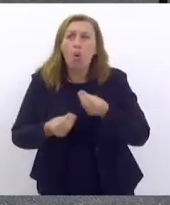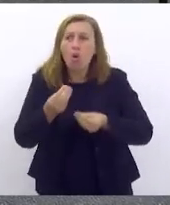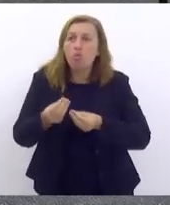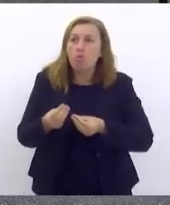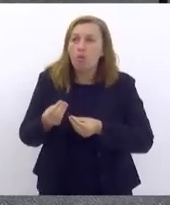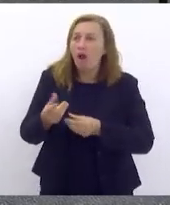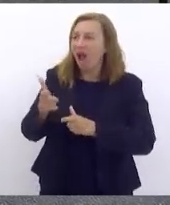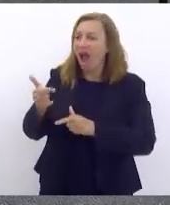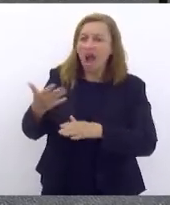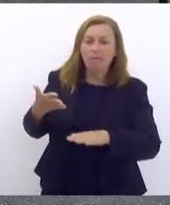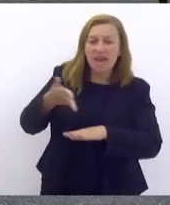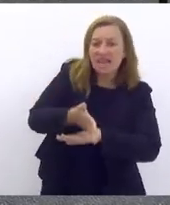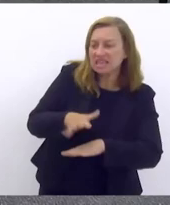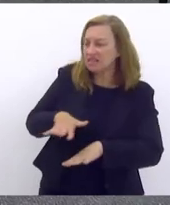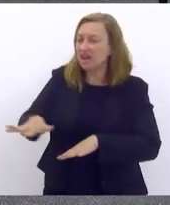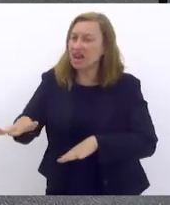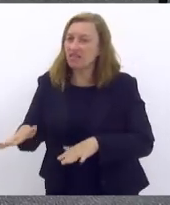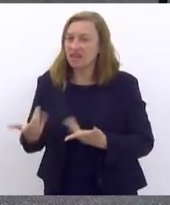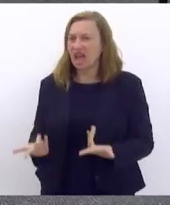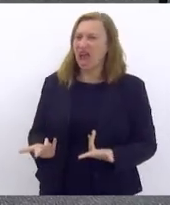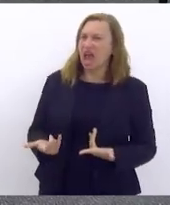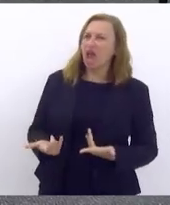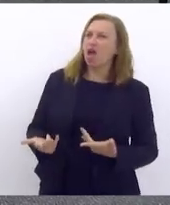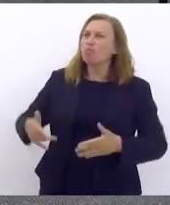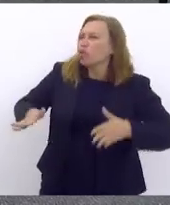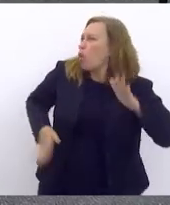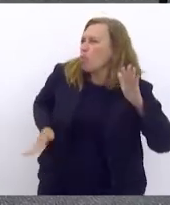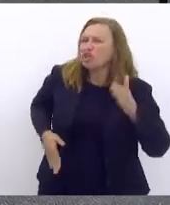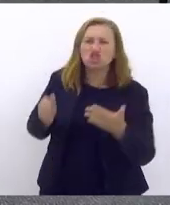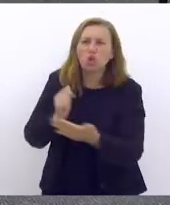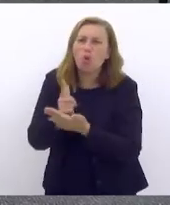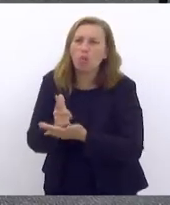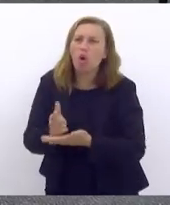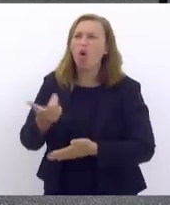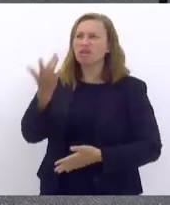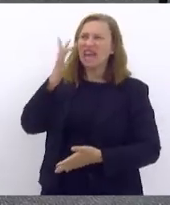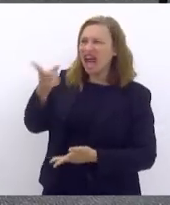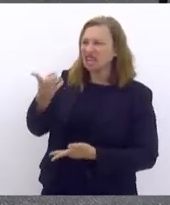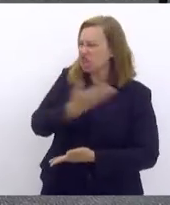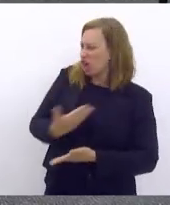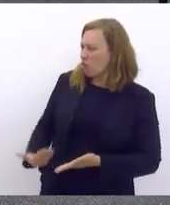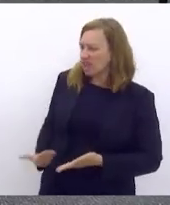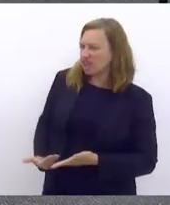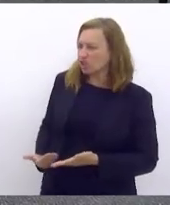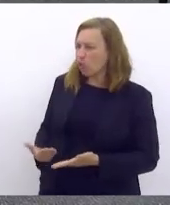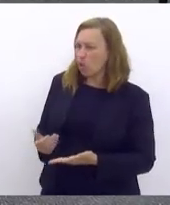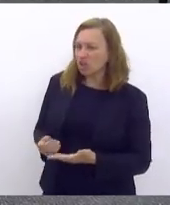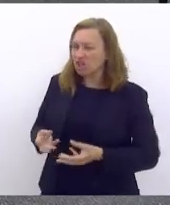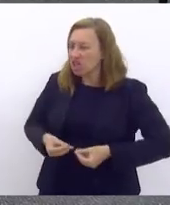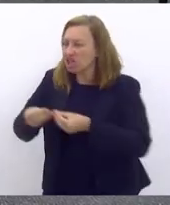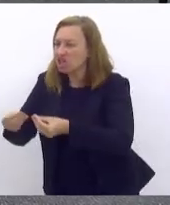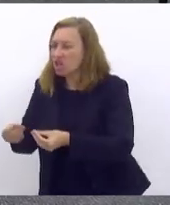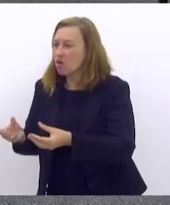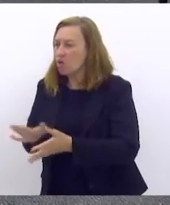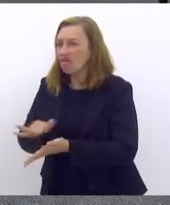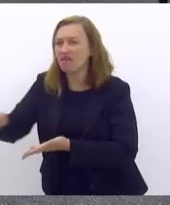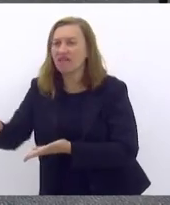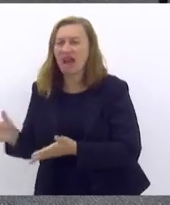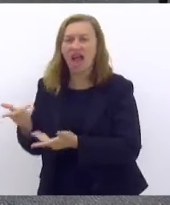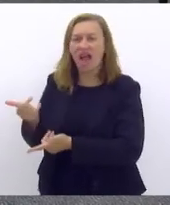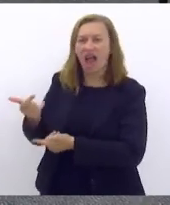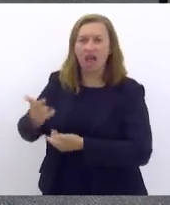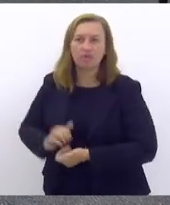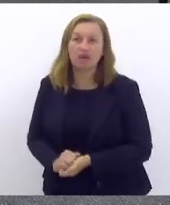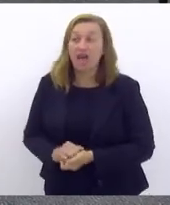comprou, porra! Ou foi o governador que levou? Ela quer falar do Cláudio Castro? Mas ela apoiou o